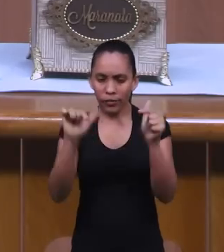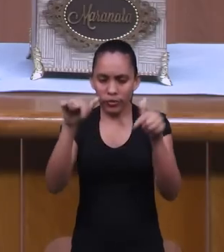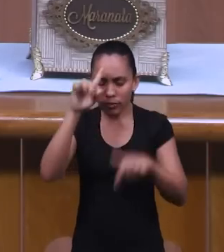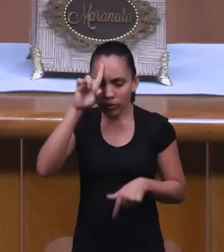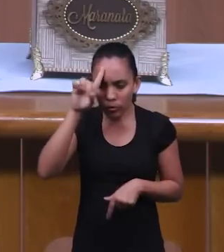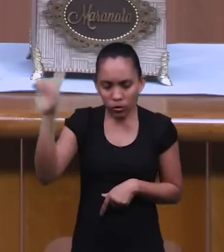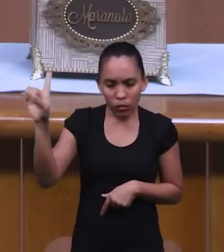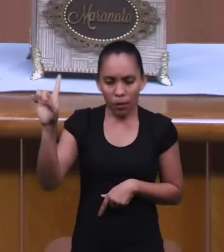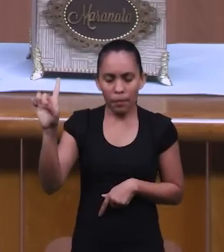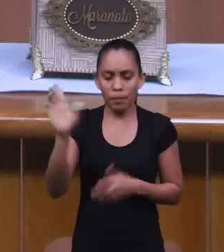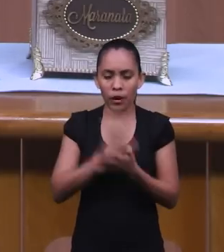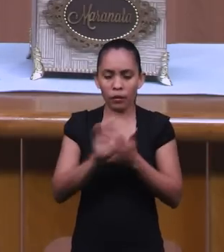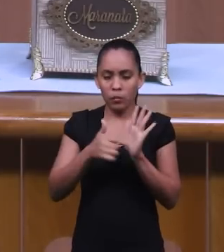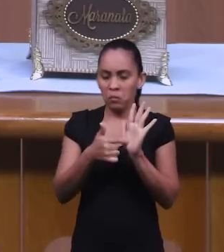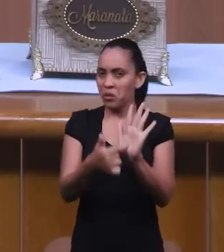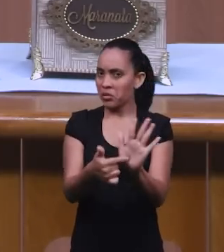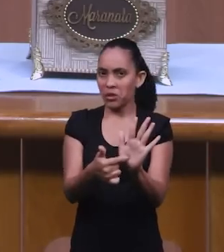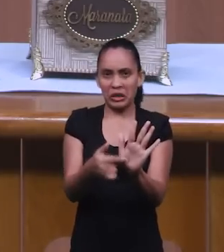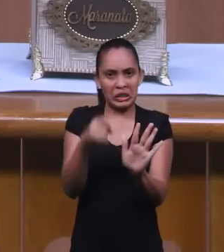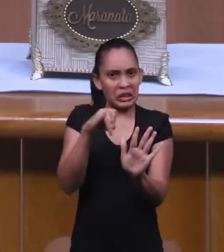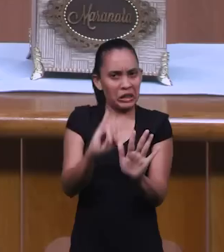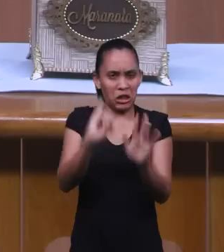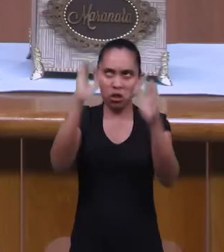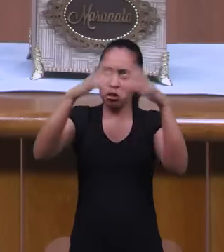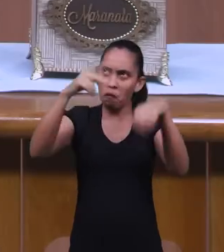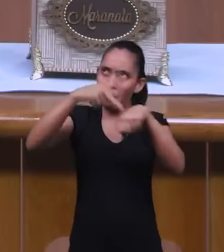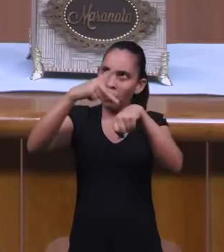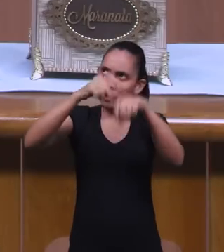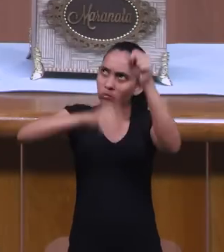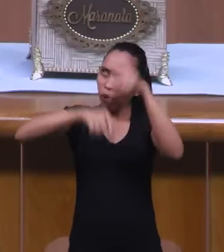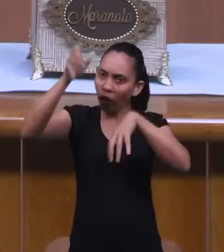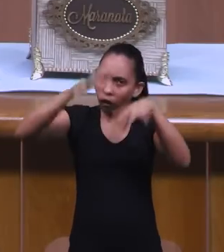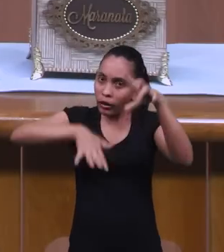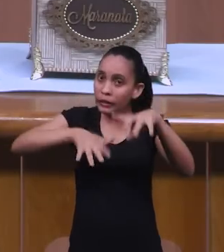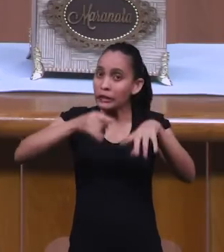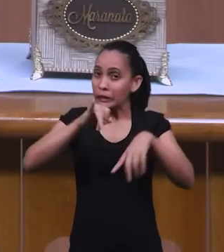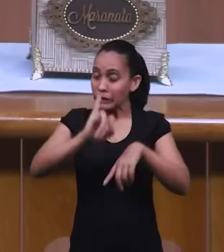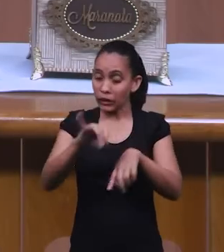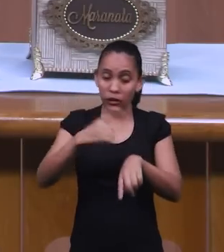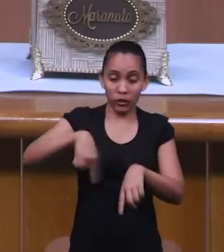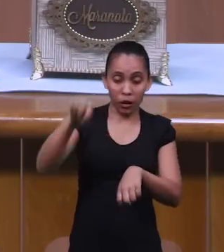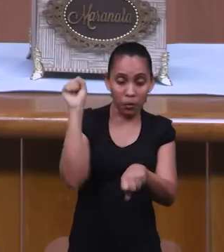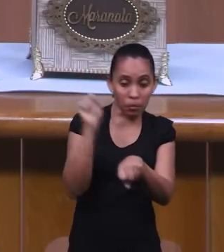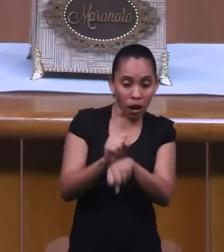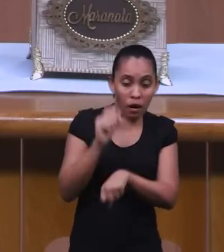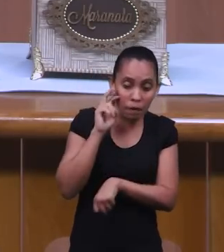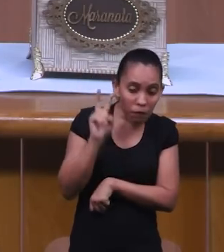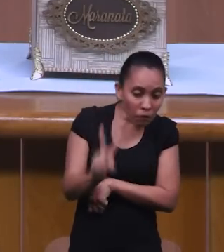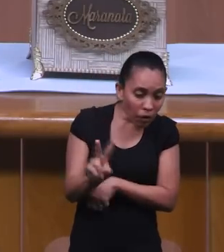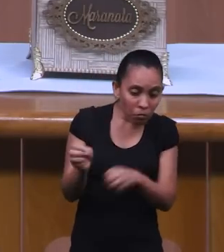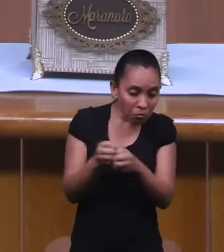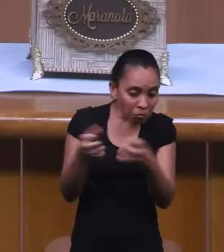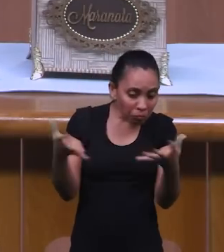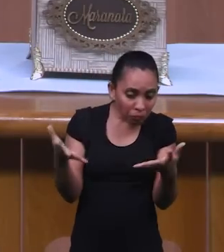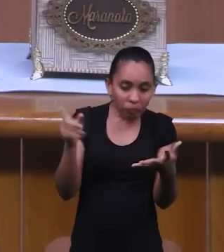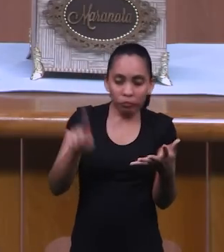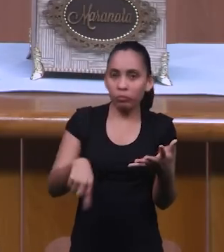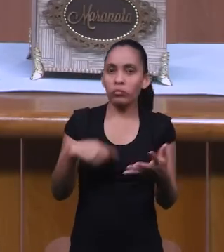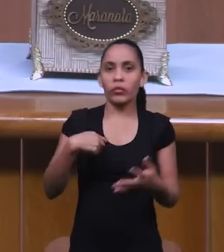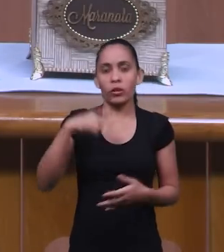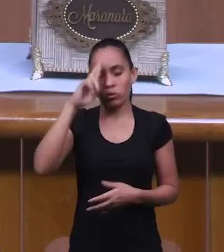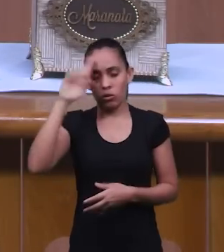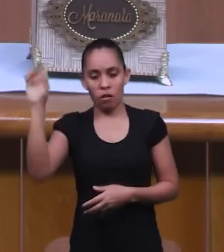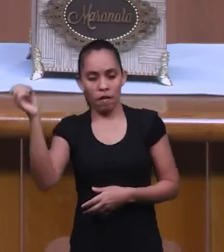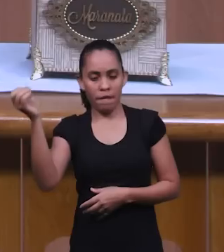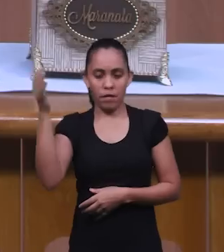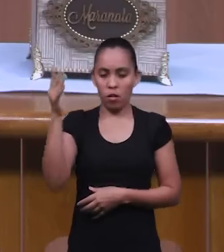não diz como foi, não é? Se choveu pedra do céu, ou ficar parados e ver de o livramento de Deus. O Senhor não mostrou como foi, mas